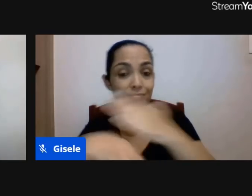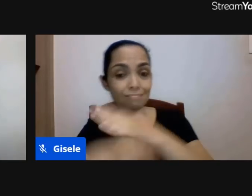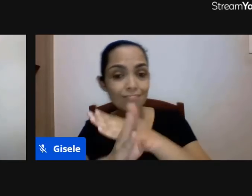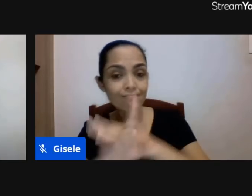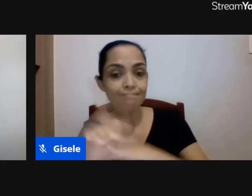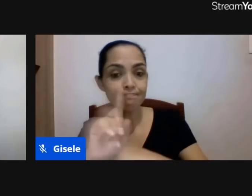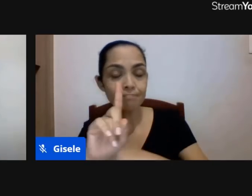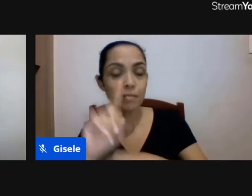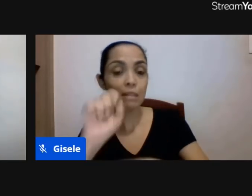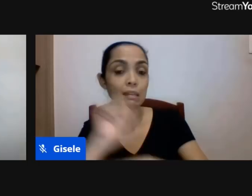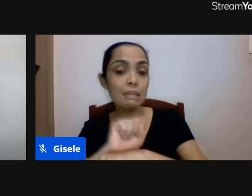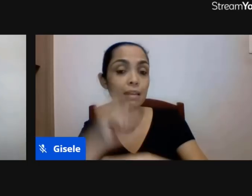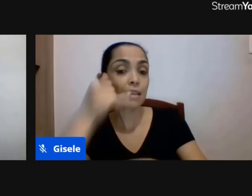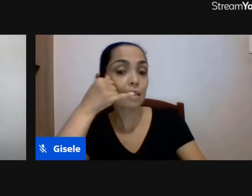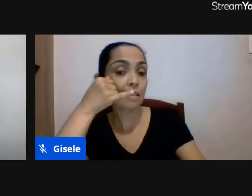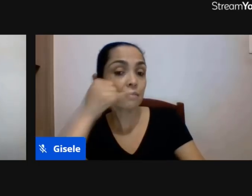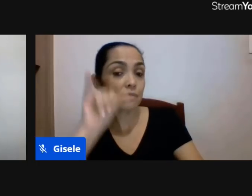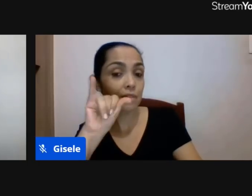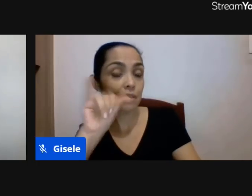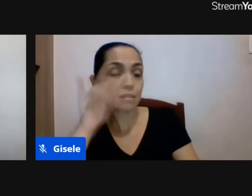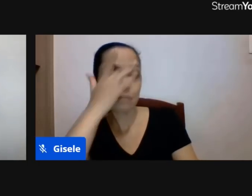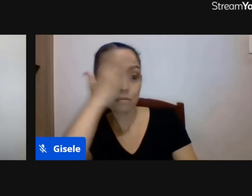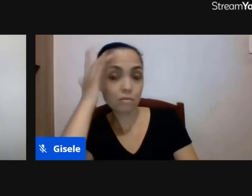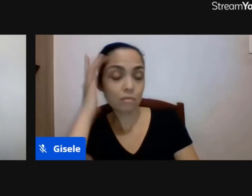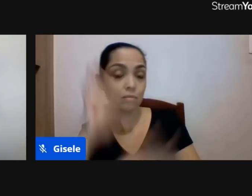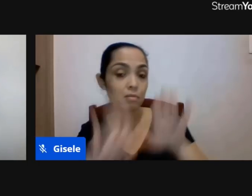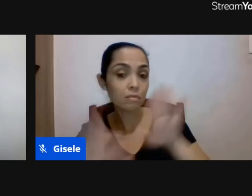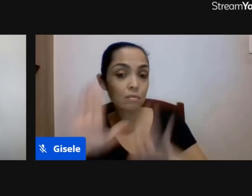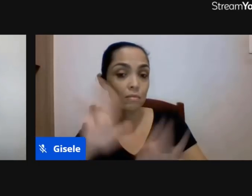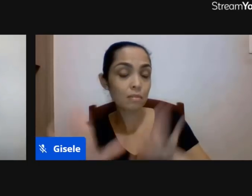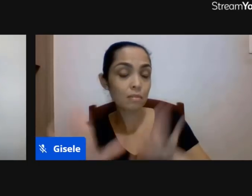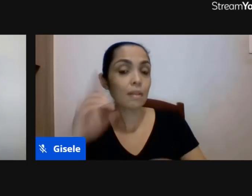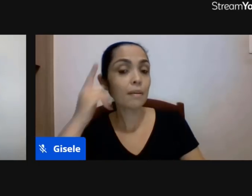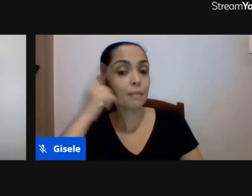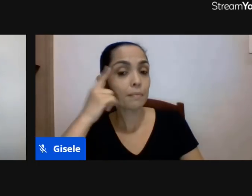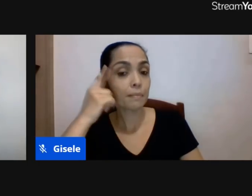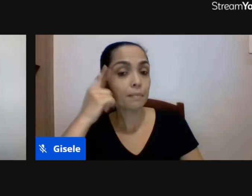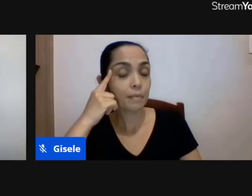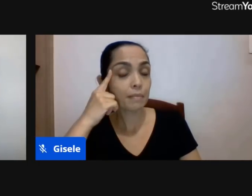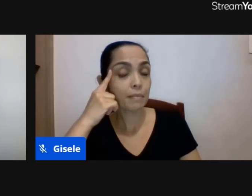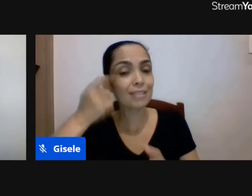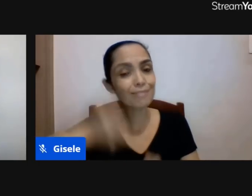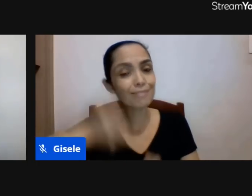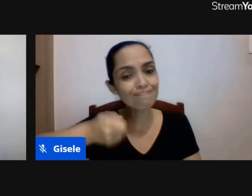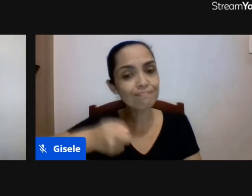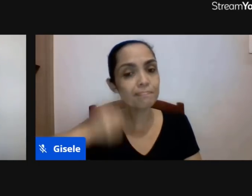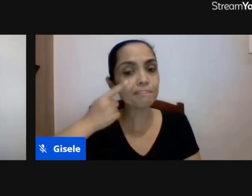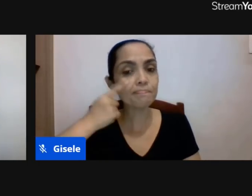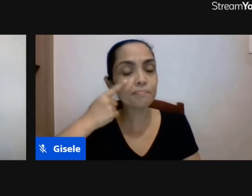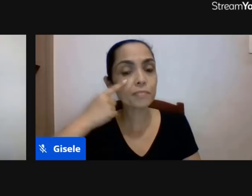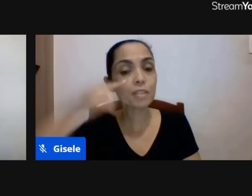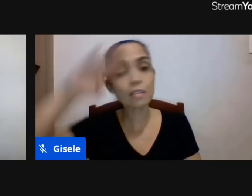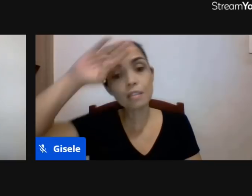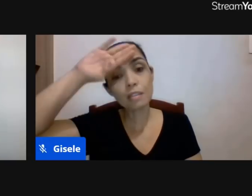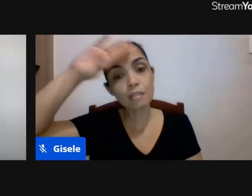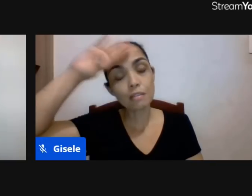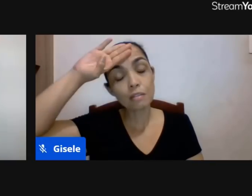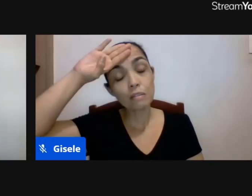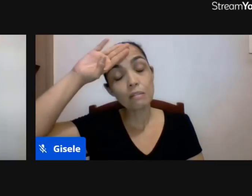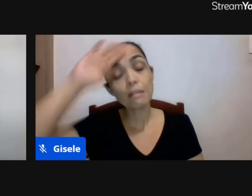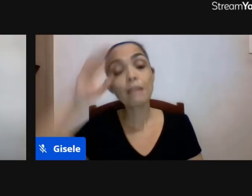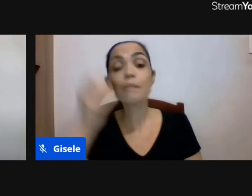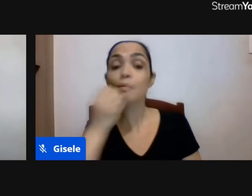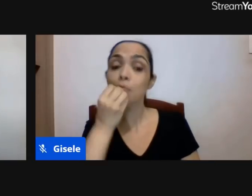mais rígido, para evitar mais ainda a chance de transmissão, eles decidiram por ser mais rígidos em relação ao controle de temperatura, o que